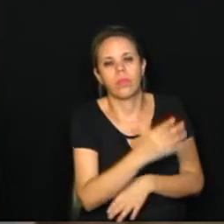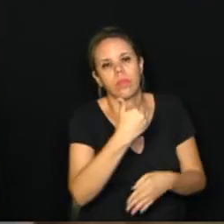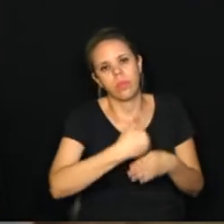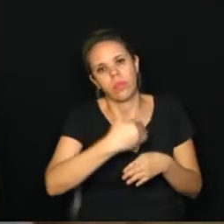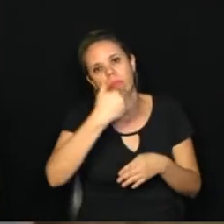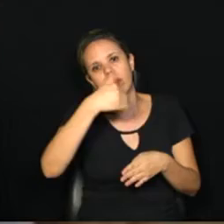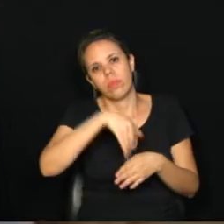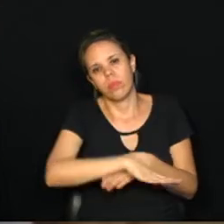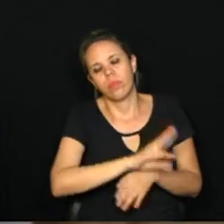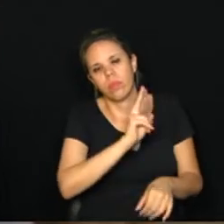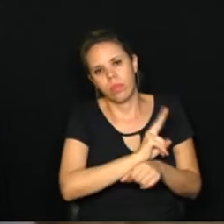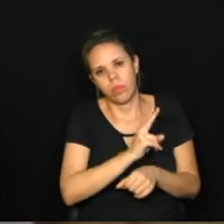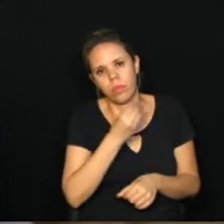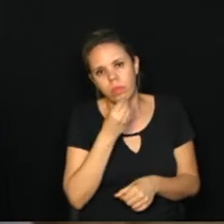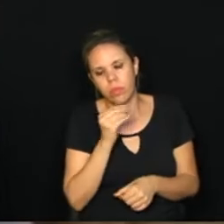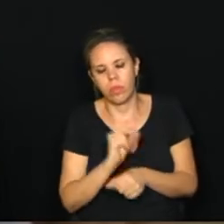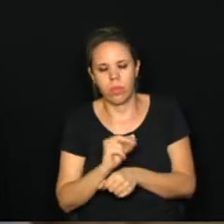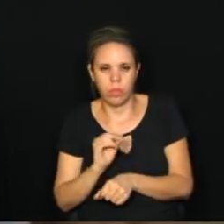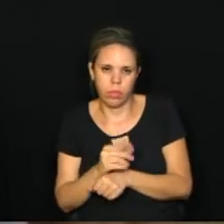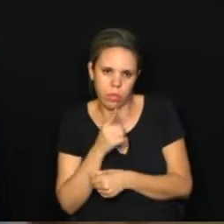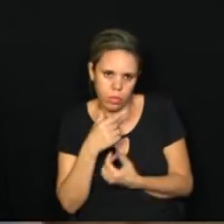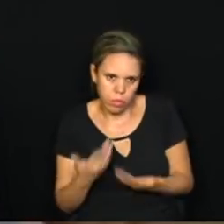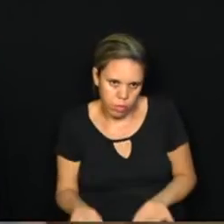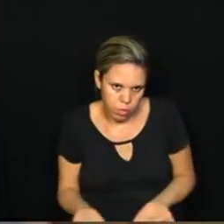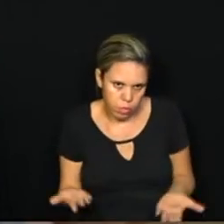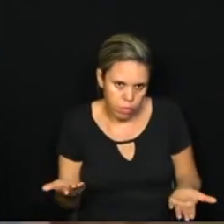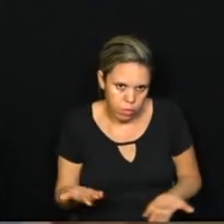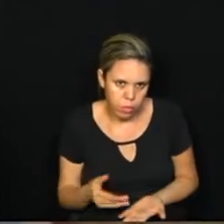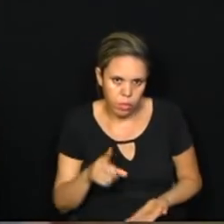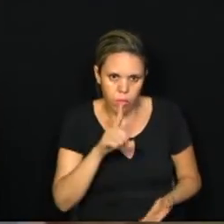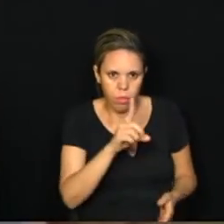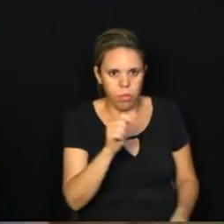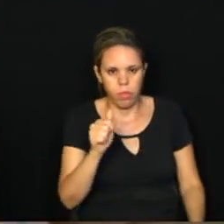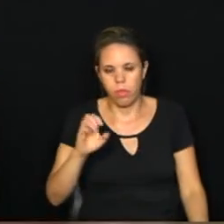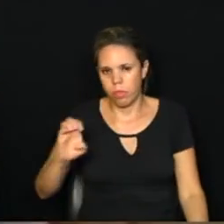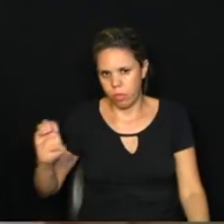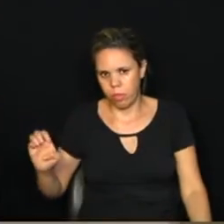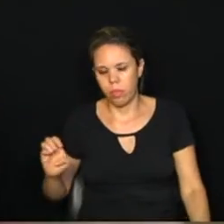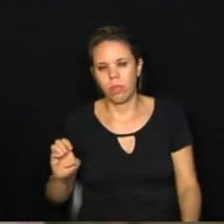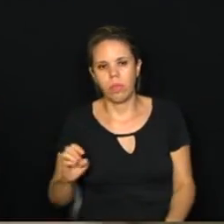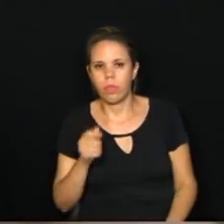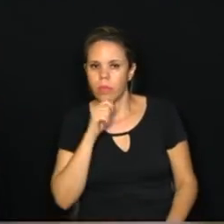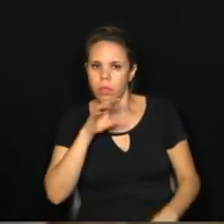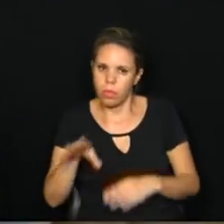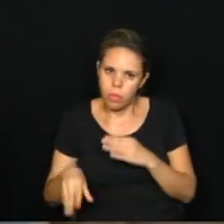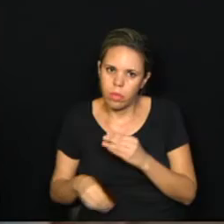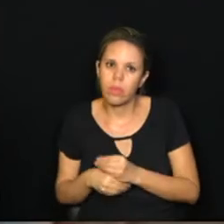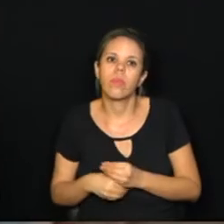de abastecimento dali. Agora, o DAE disse que está incluso